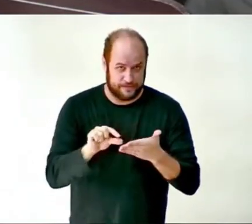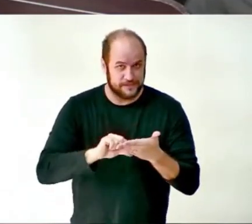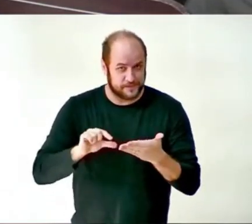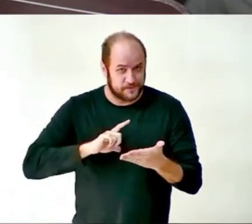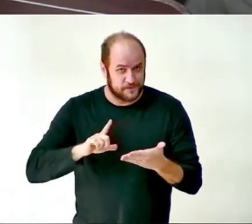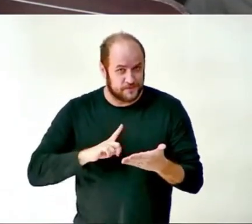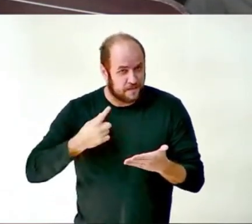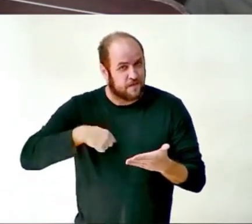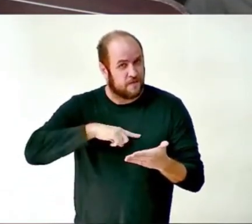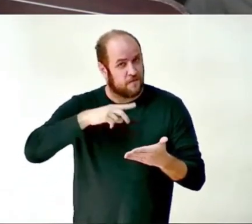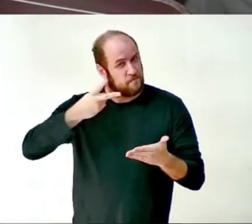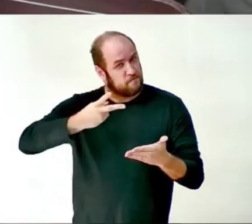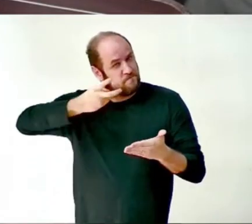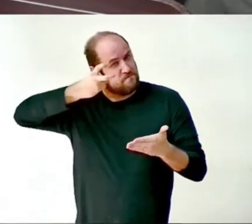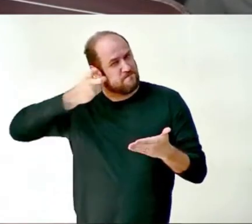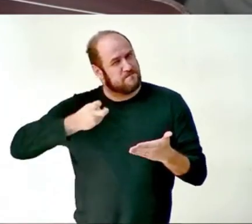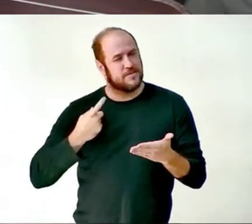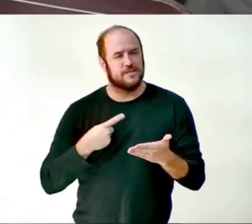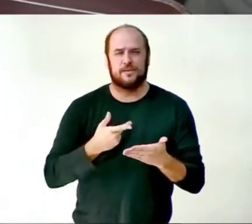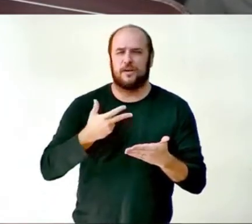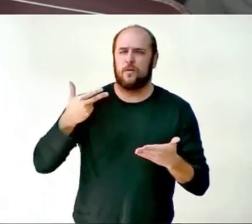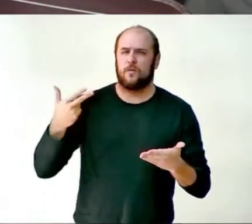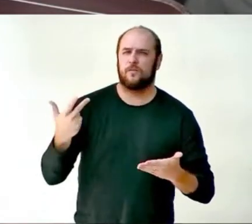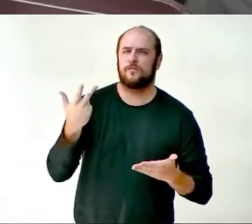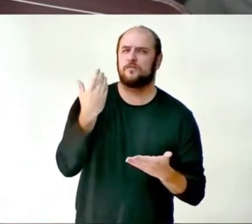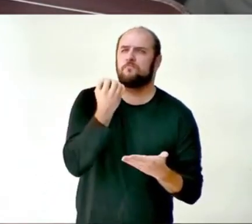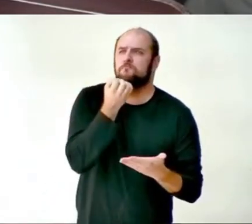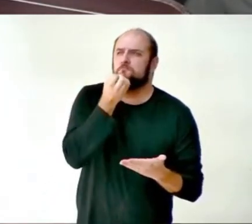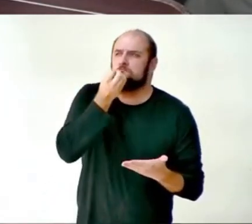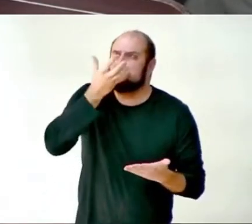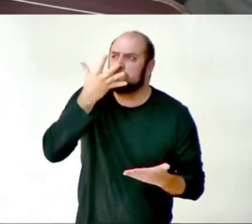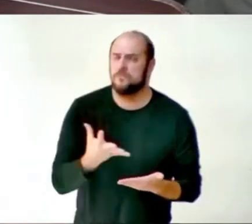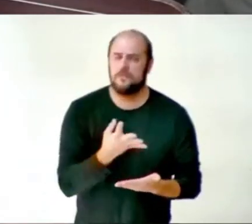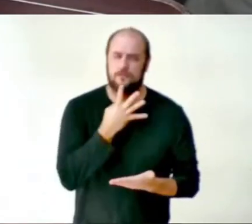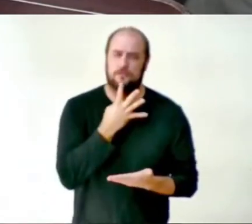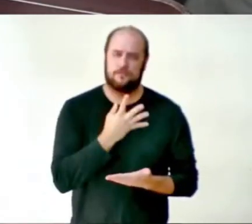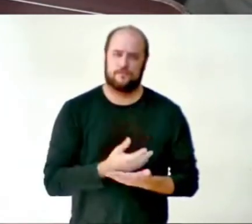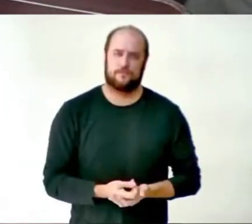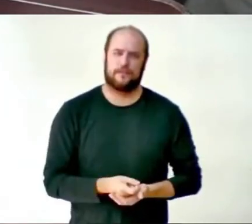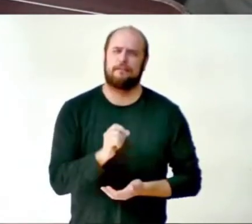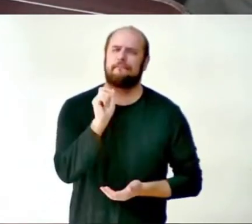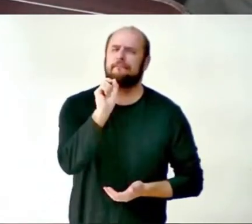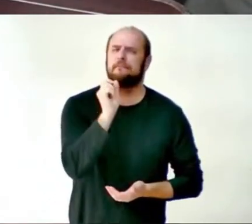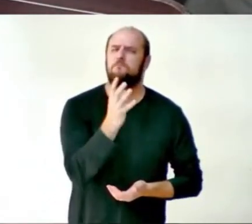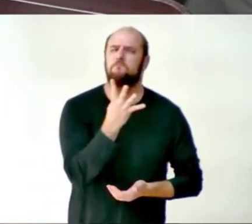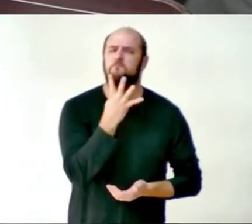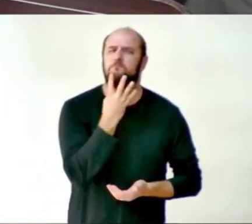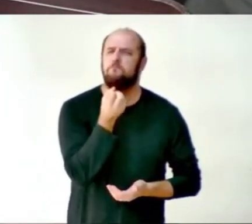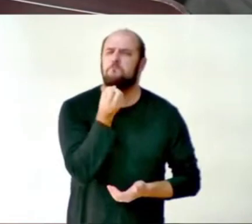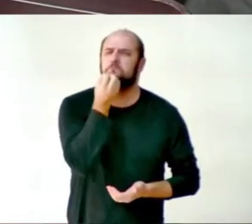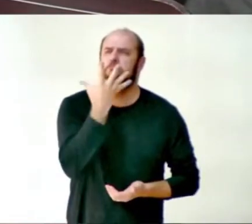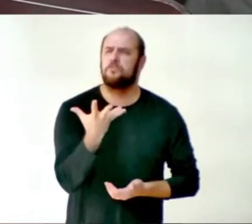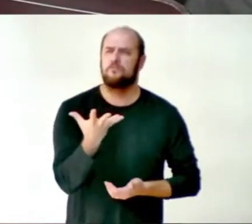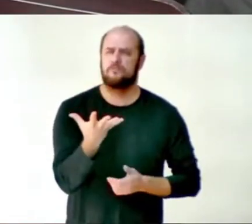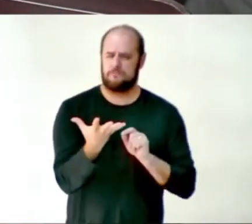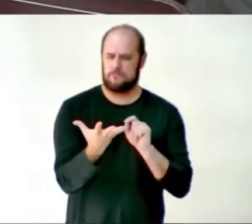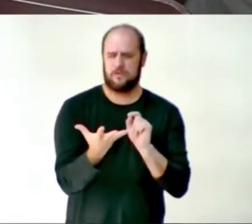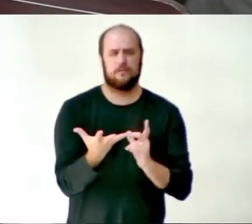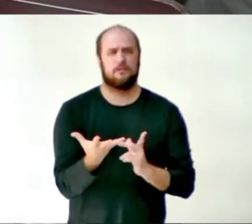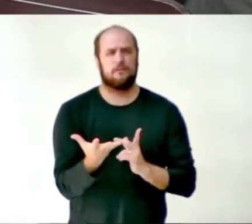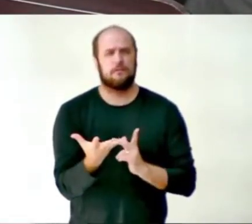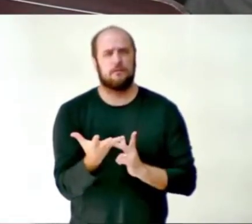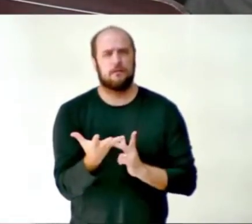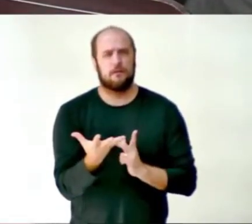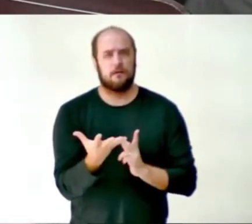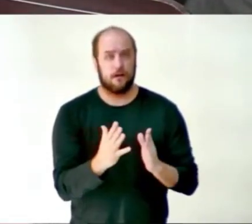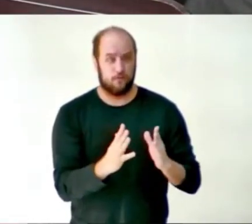versículos, nós podemos perceber algo sobre o bem em si. O que é o bem? Pelo que a igreja é reconhecida